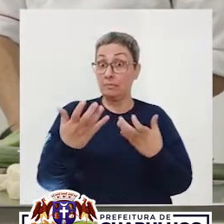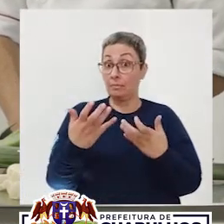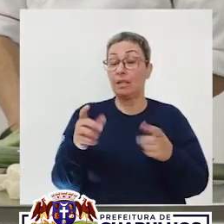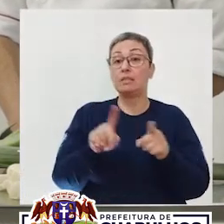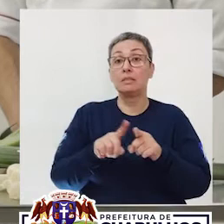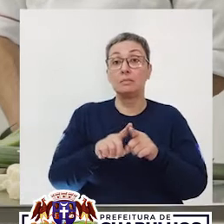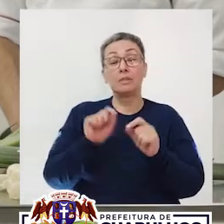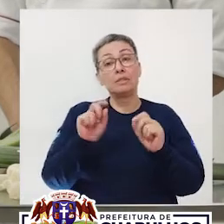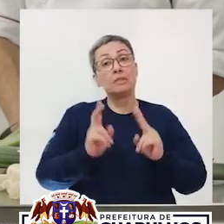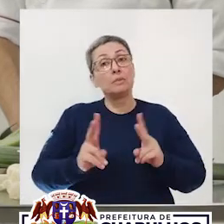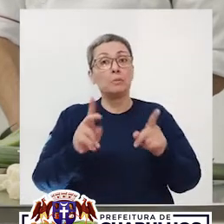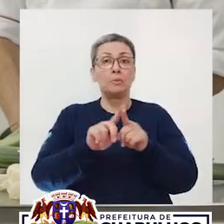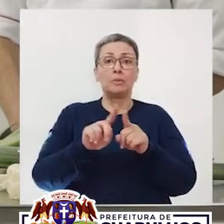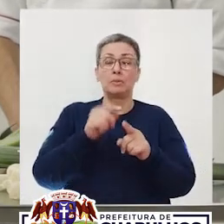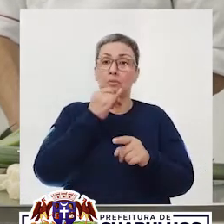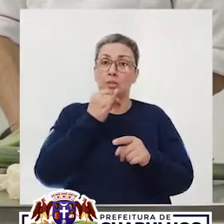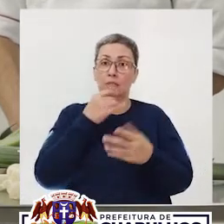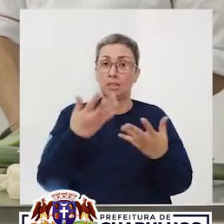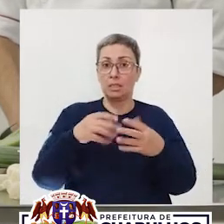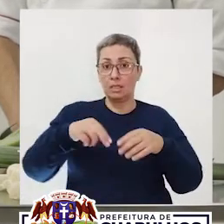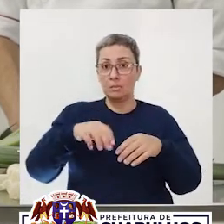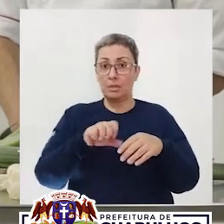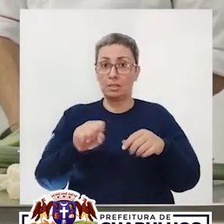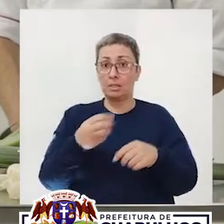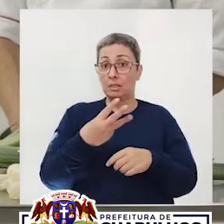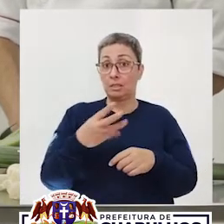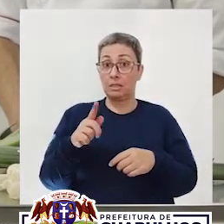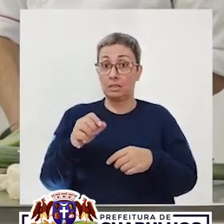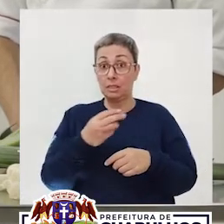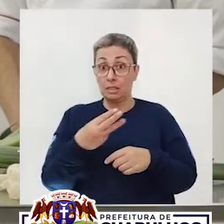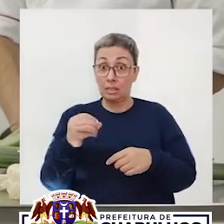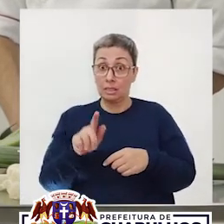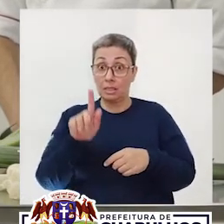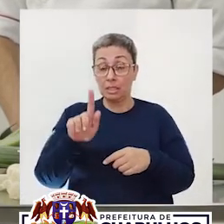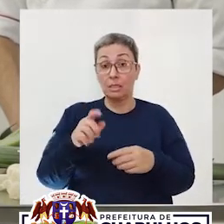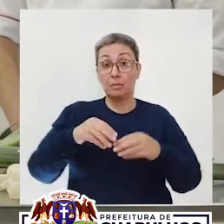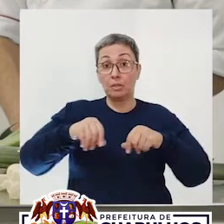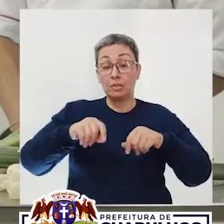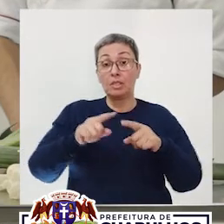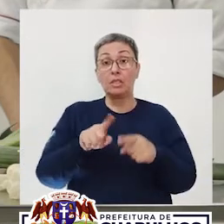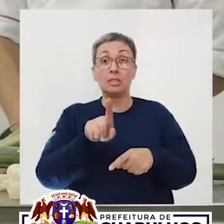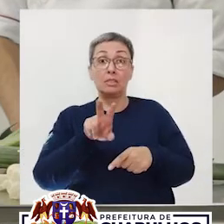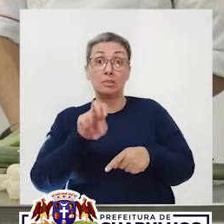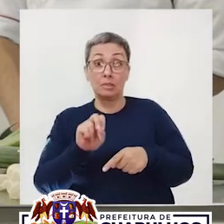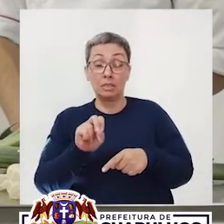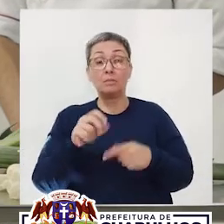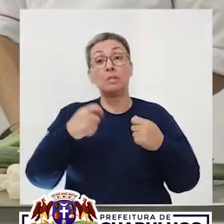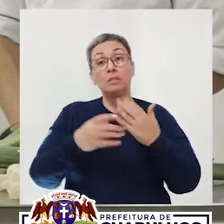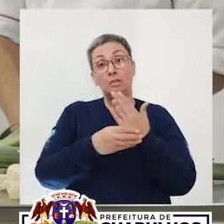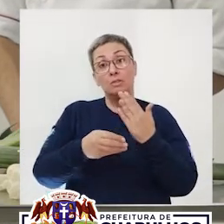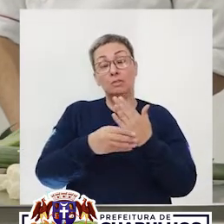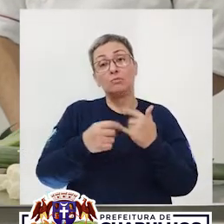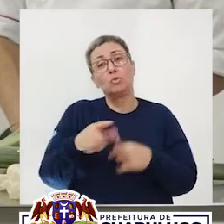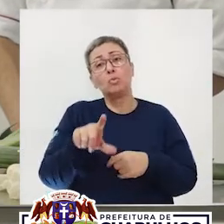quiser também, é sempre assim. Por exemplo, essa massa tem 300 gramas de farinha, então 150 tem que ser gordura.